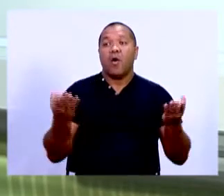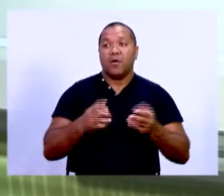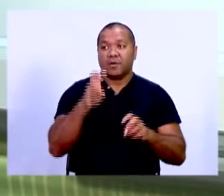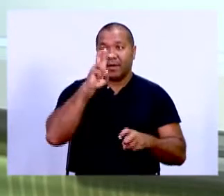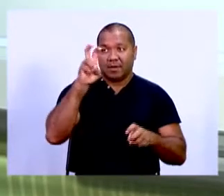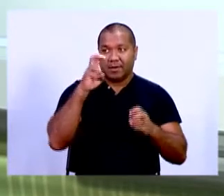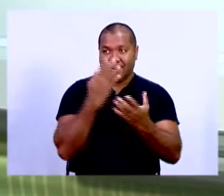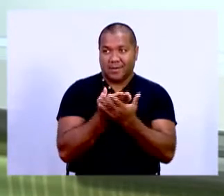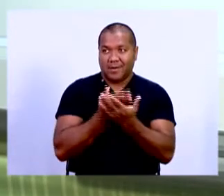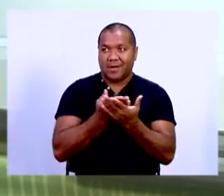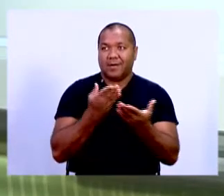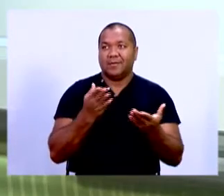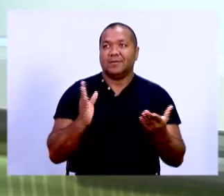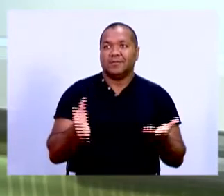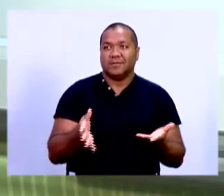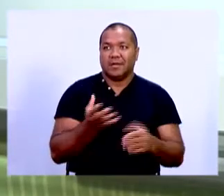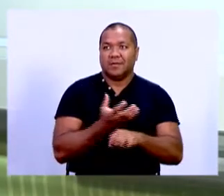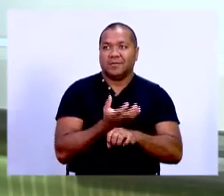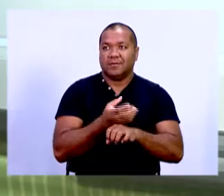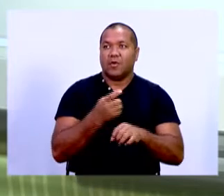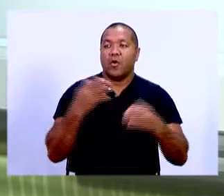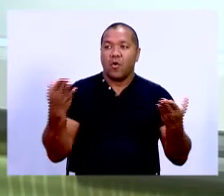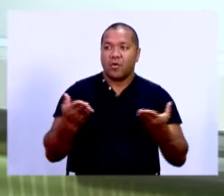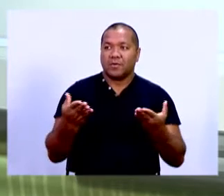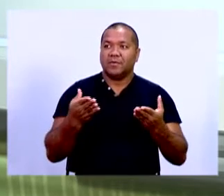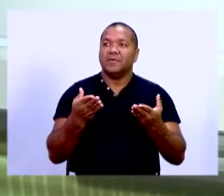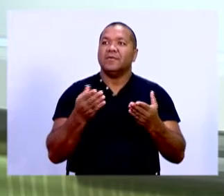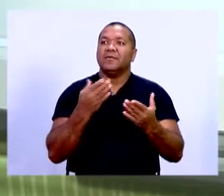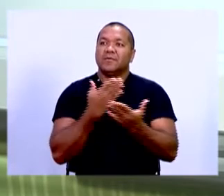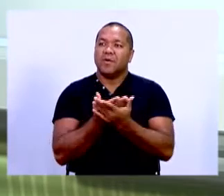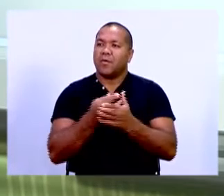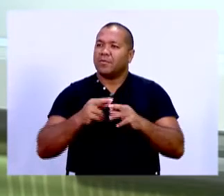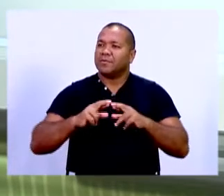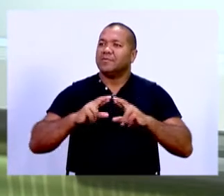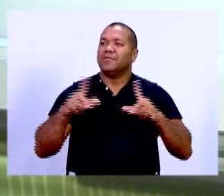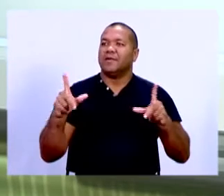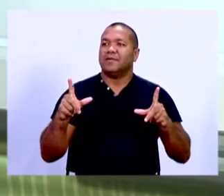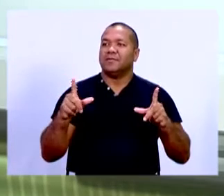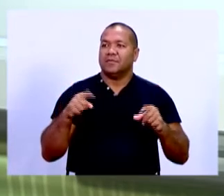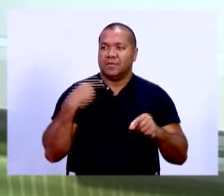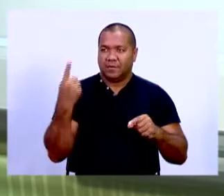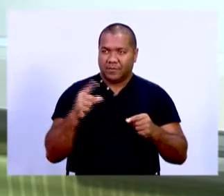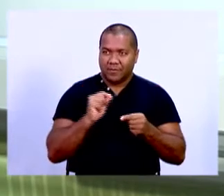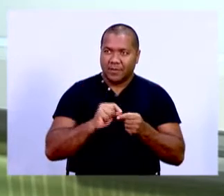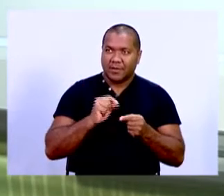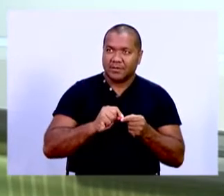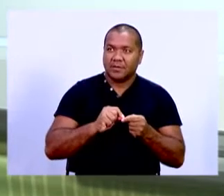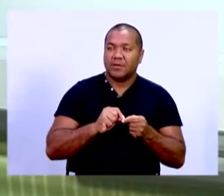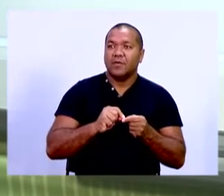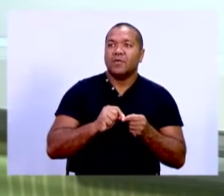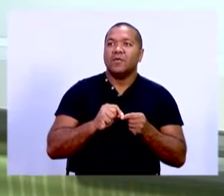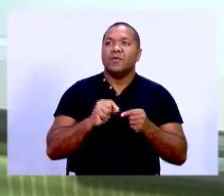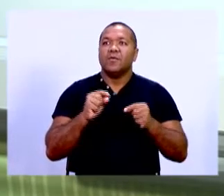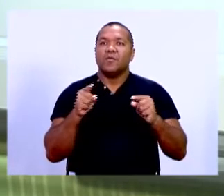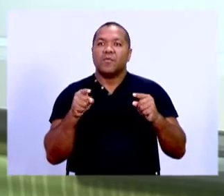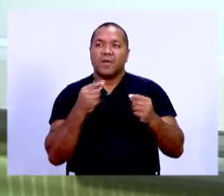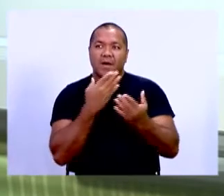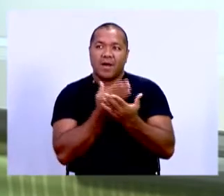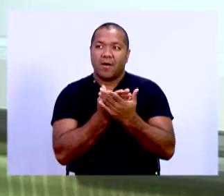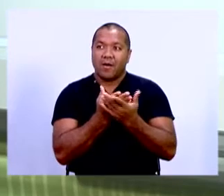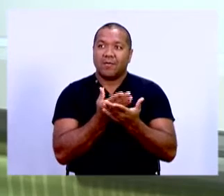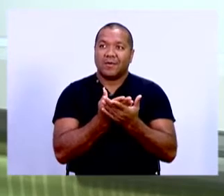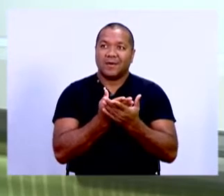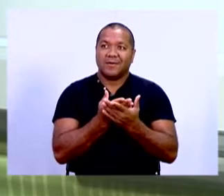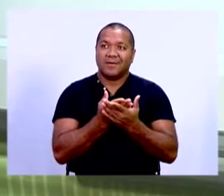da nossa disciplina. Hoje vai ser uma aula um pouco diferente. Nós vamos fazer uma aula prática. Nós vamos